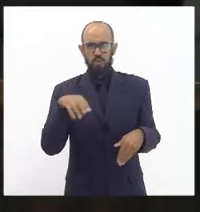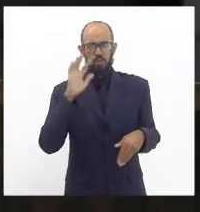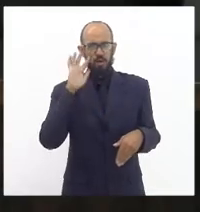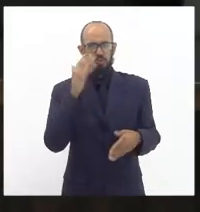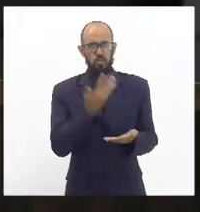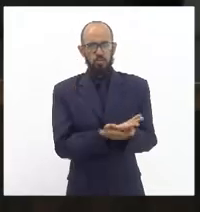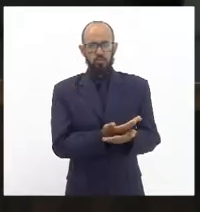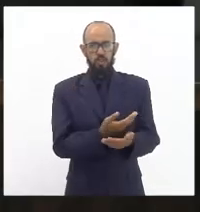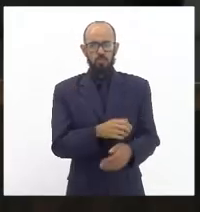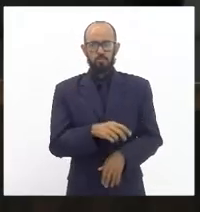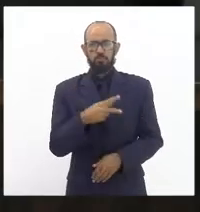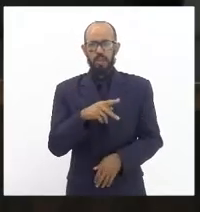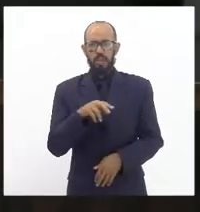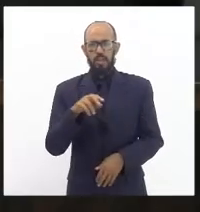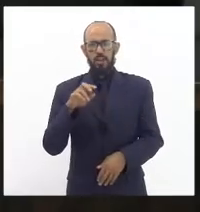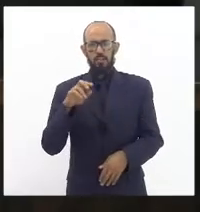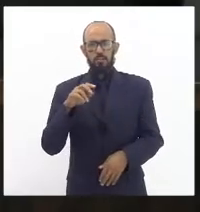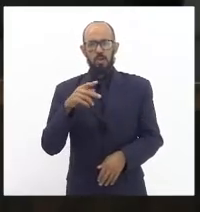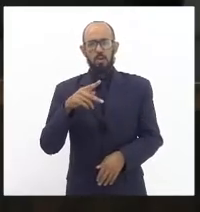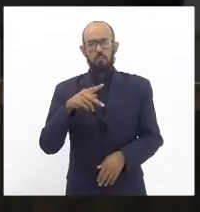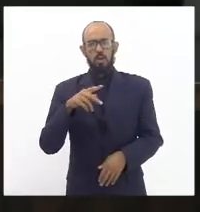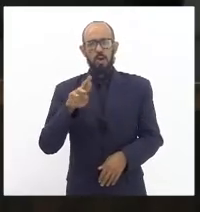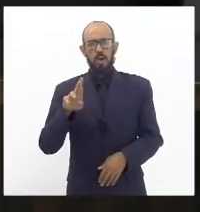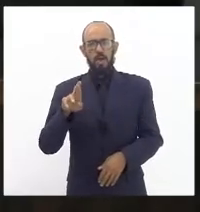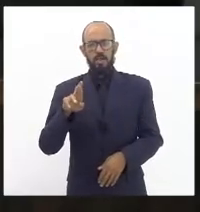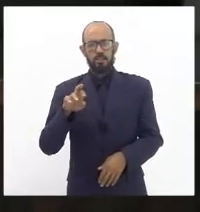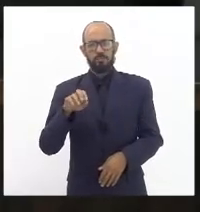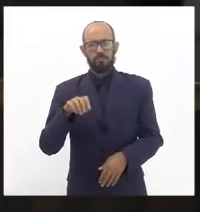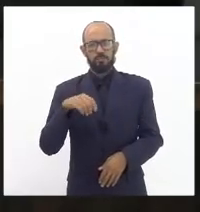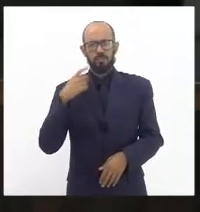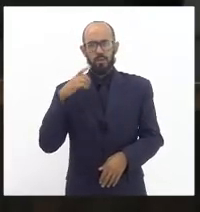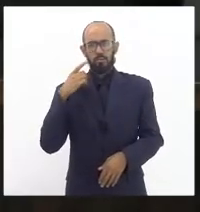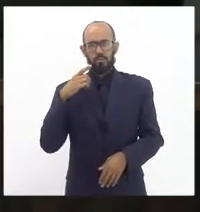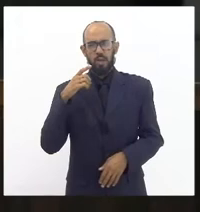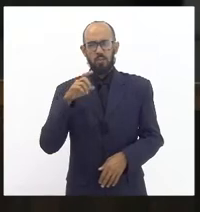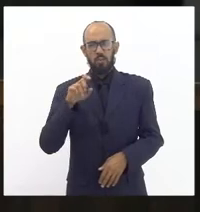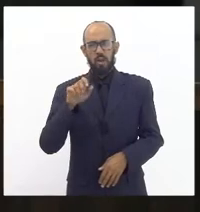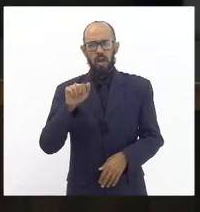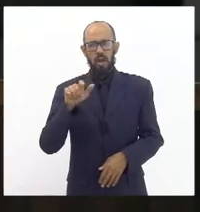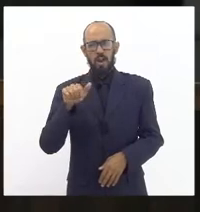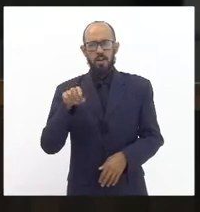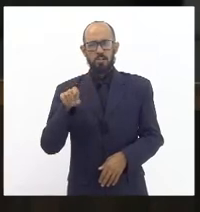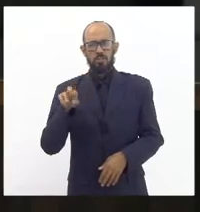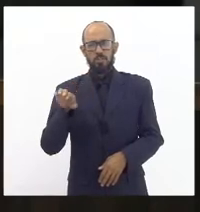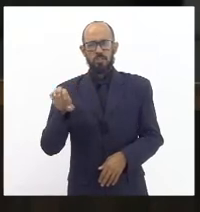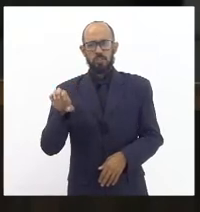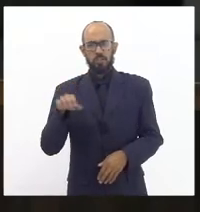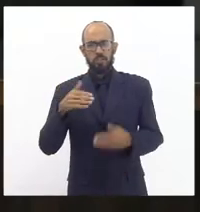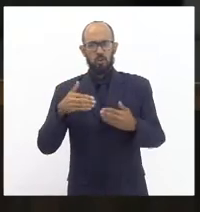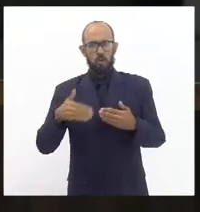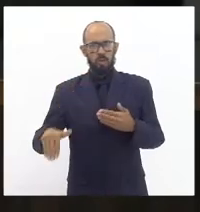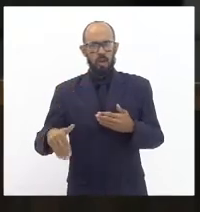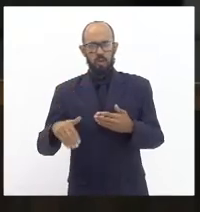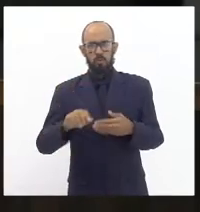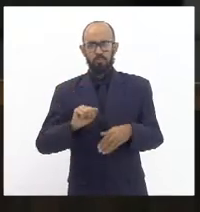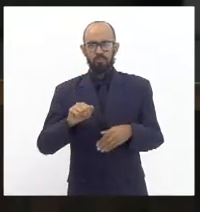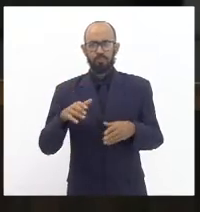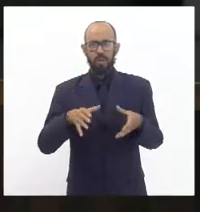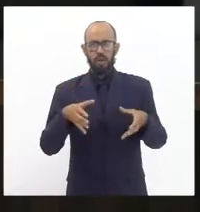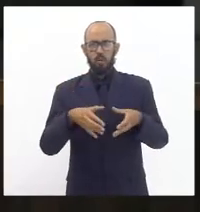projeto de resolução 1025 Deputado Alexandre Freitas contrai pela comissão de orçamento